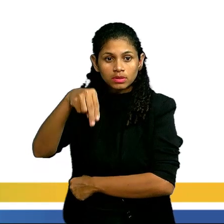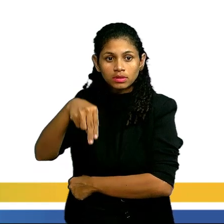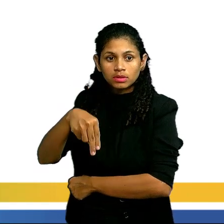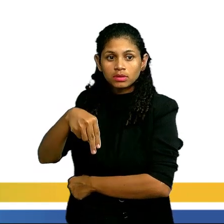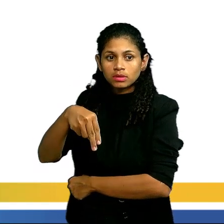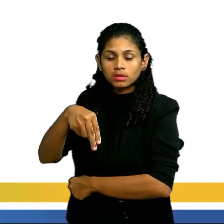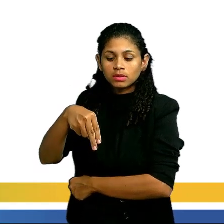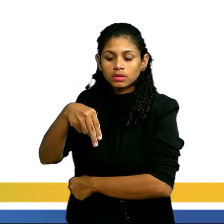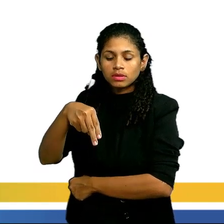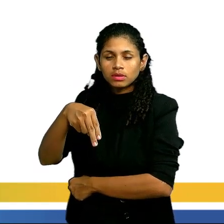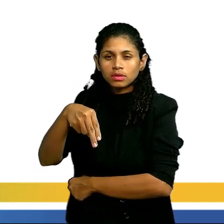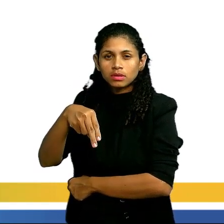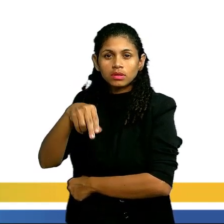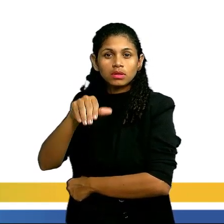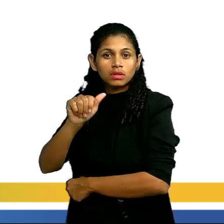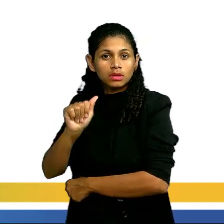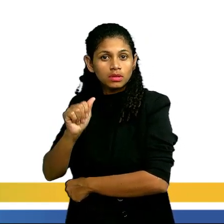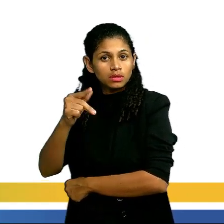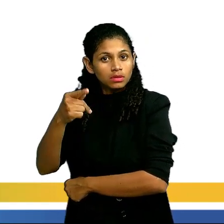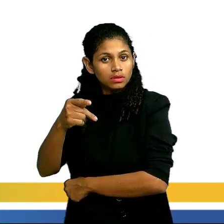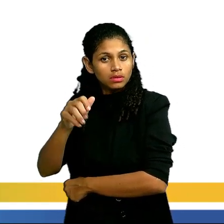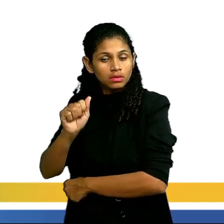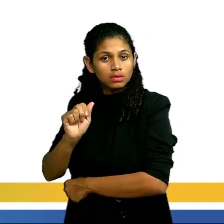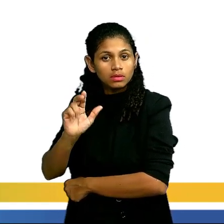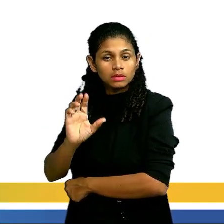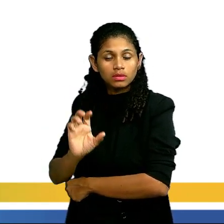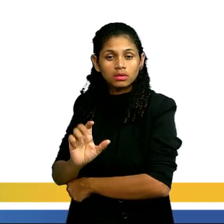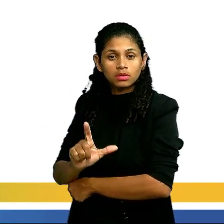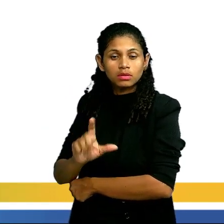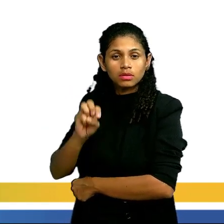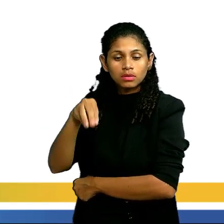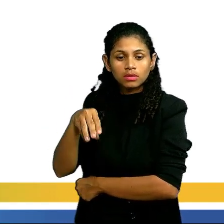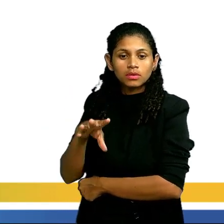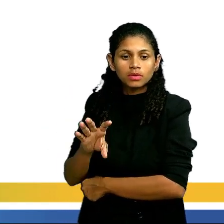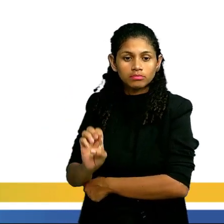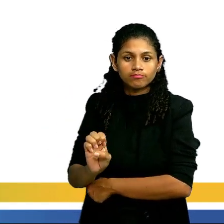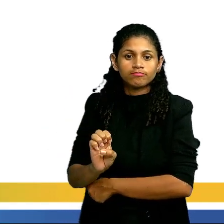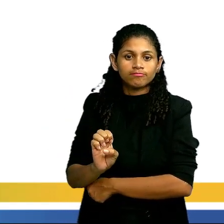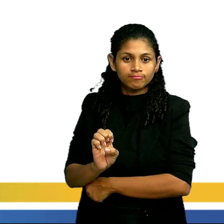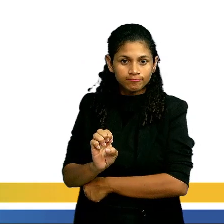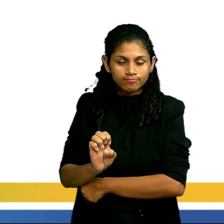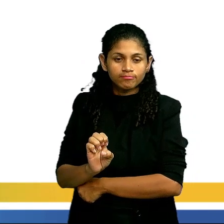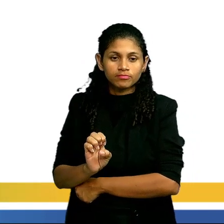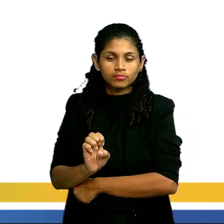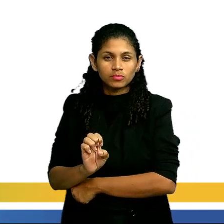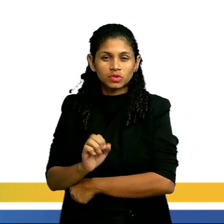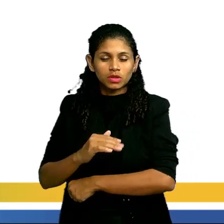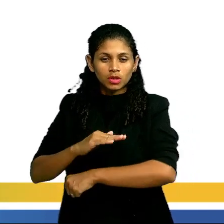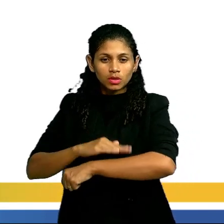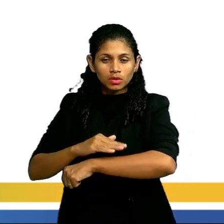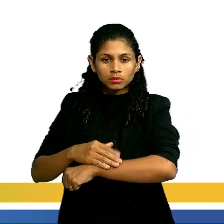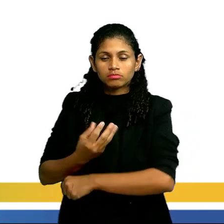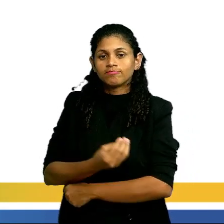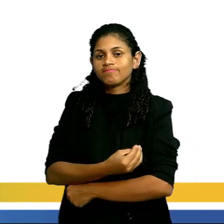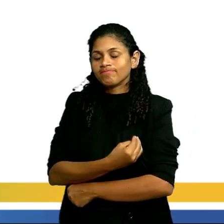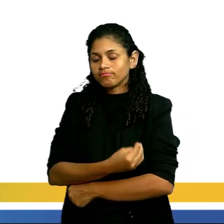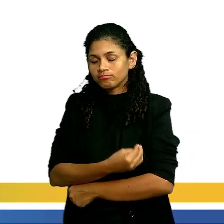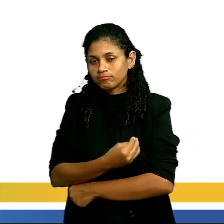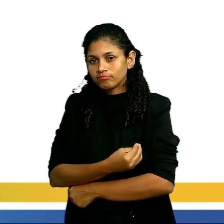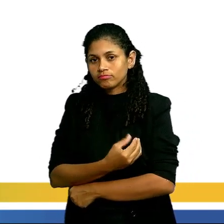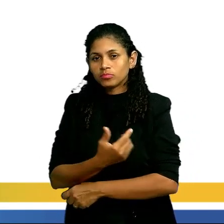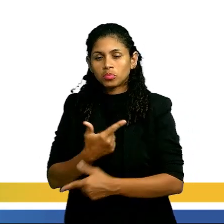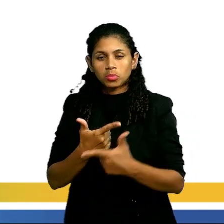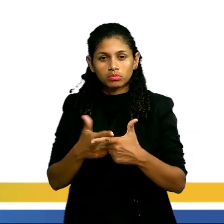arma napalm, é um armamento químico, né? Que provoca danos terríveis às vidas, né?